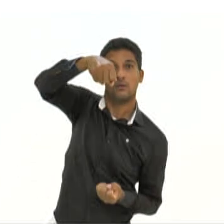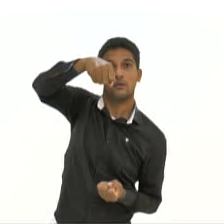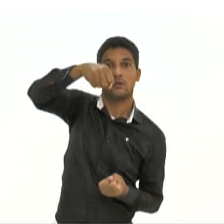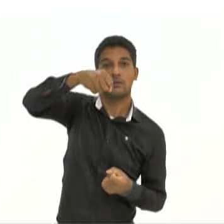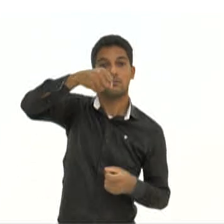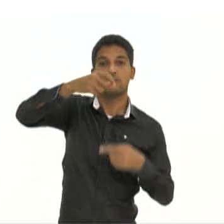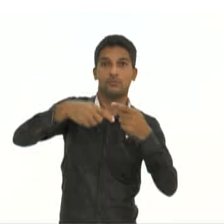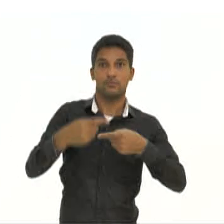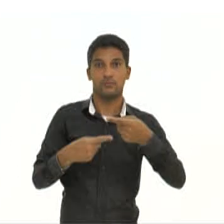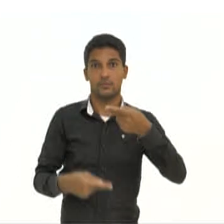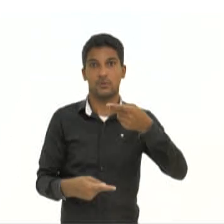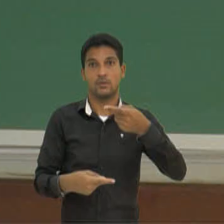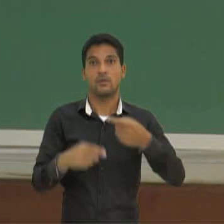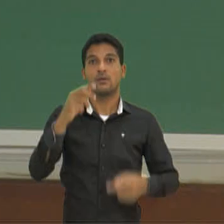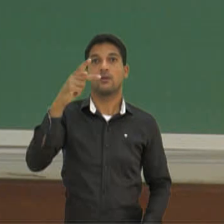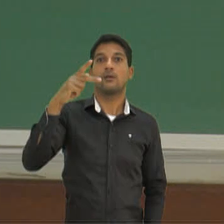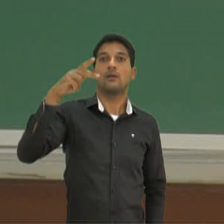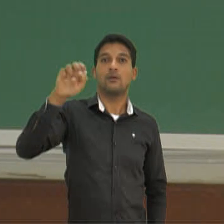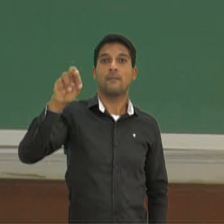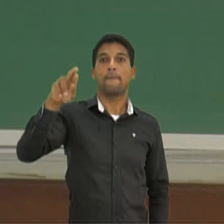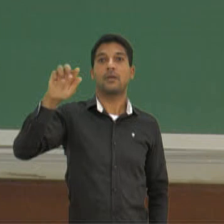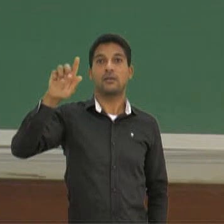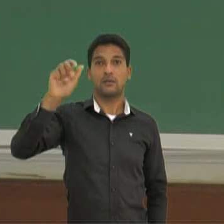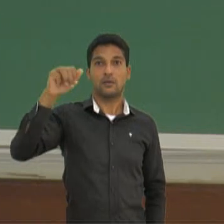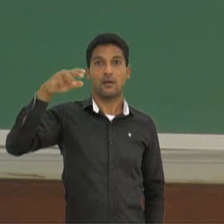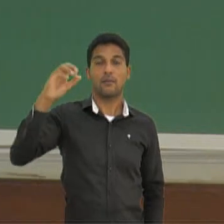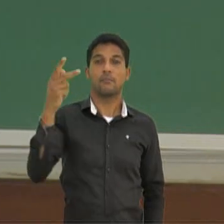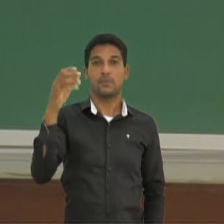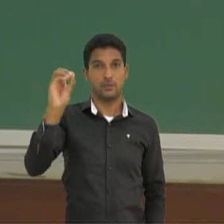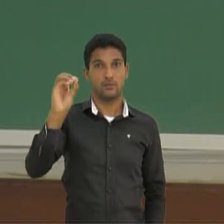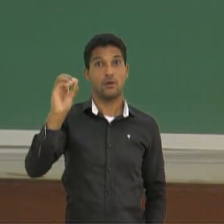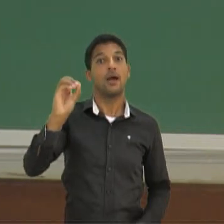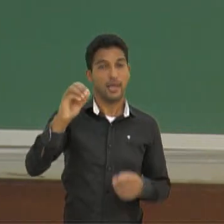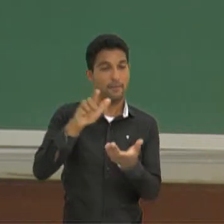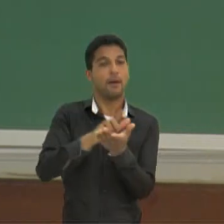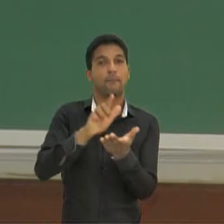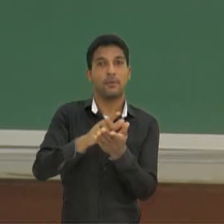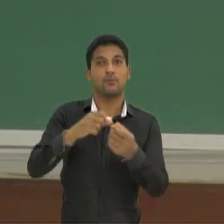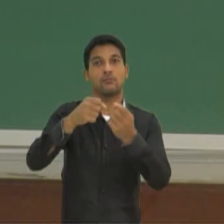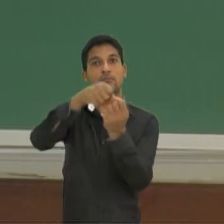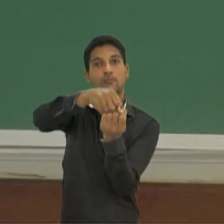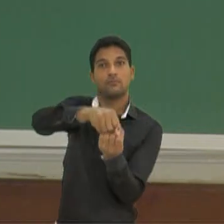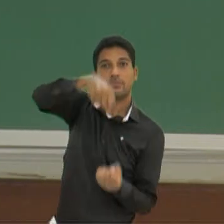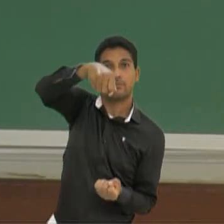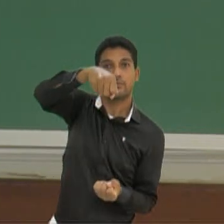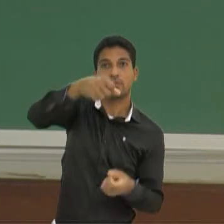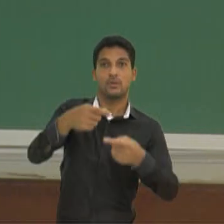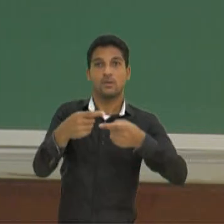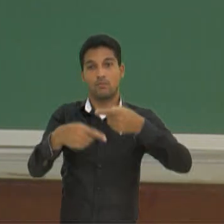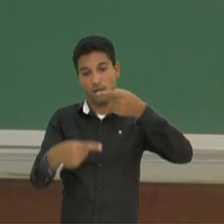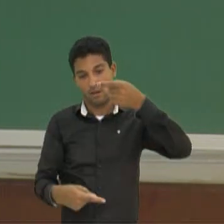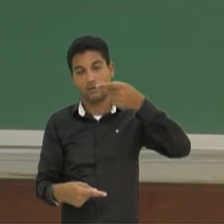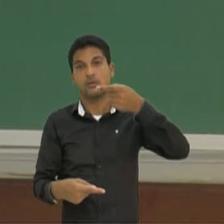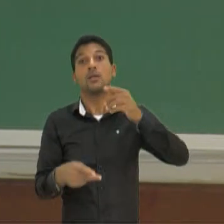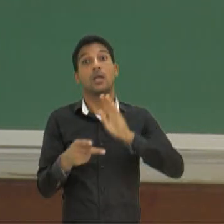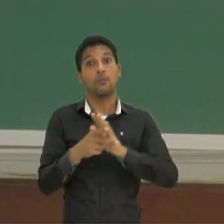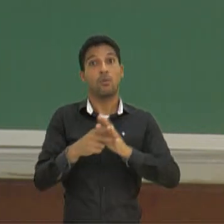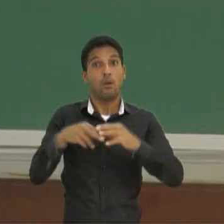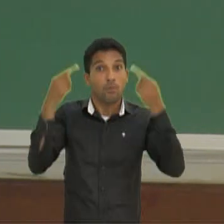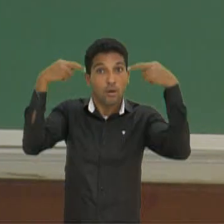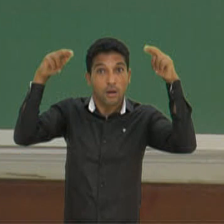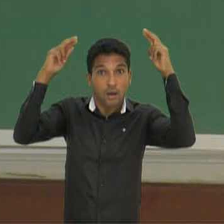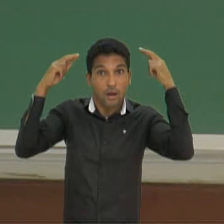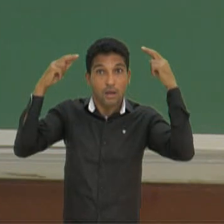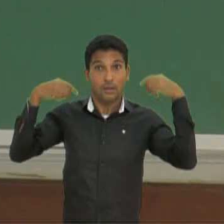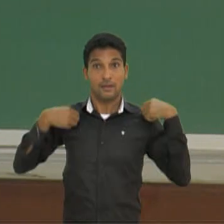Então, alguns de vocês provavelmente já ouviram falar em pergaminho, né? E da onde que veio essa palavra, né? Como que ela se originou? Então,